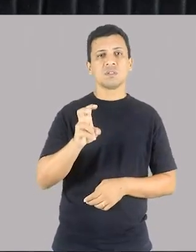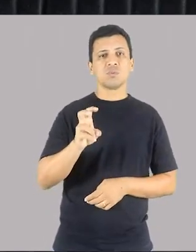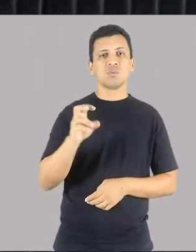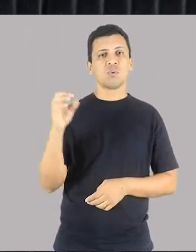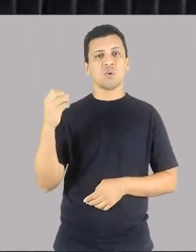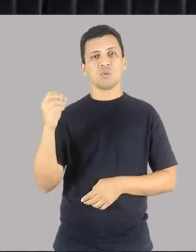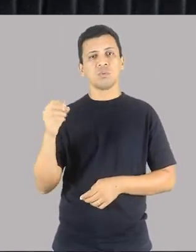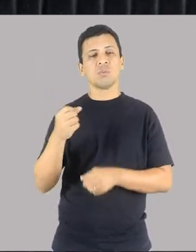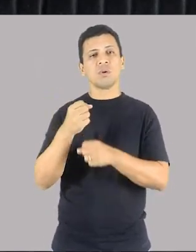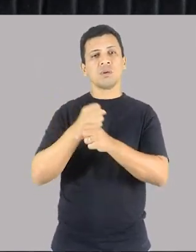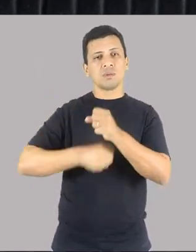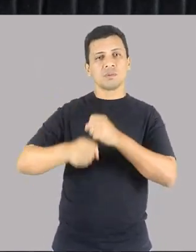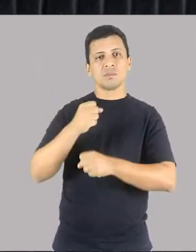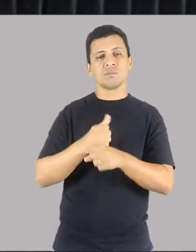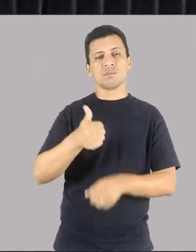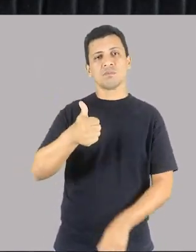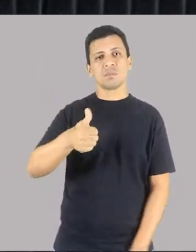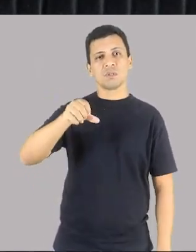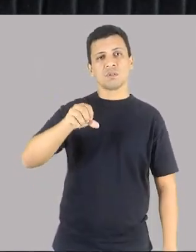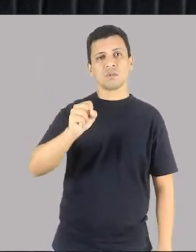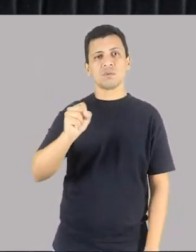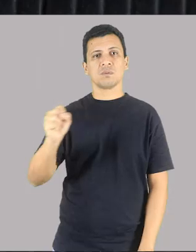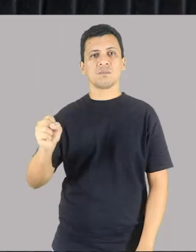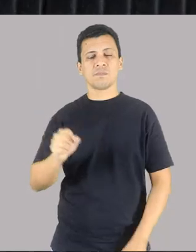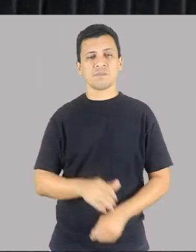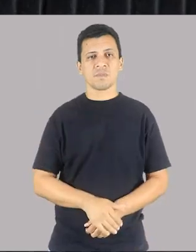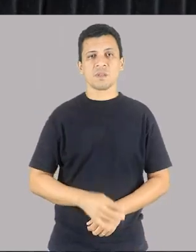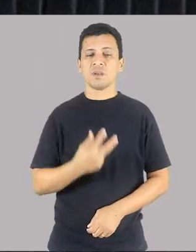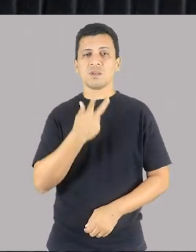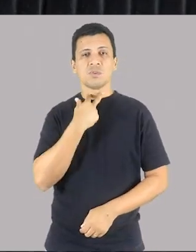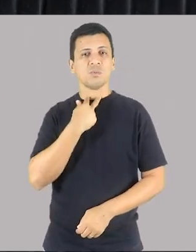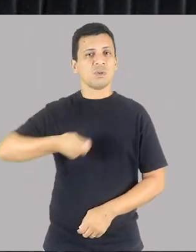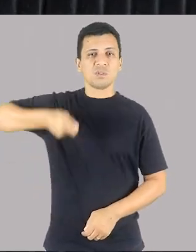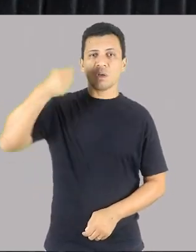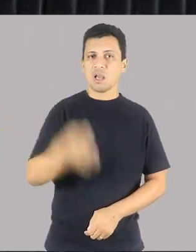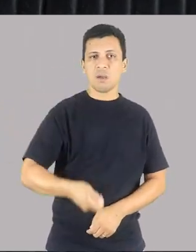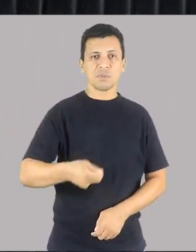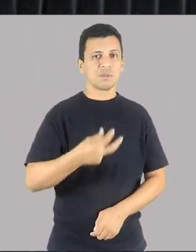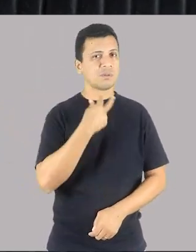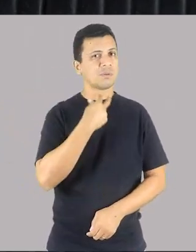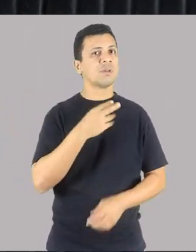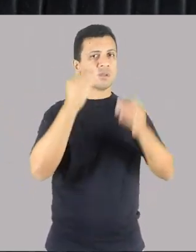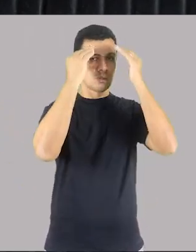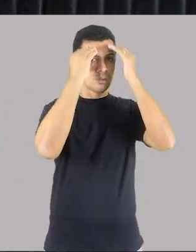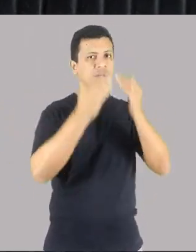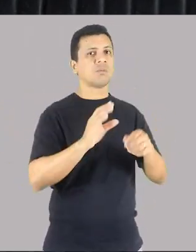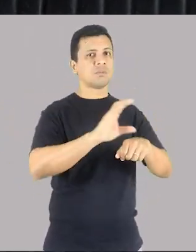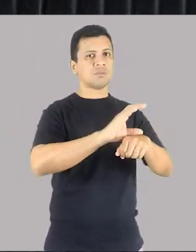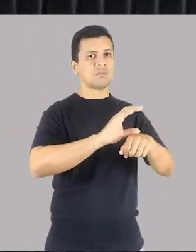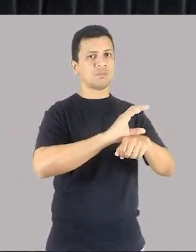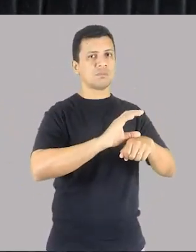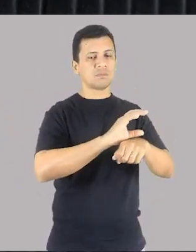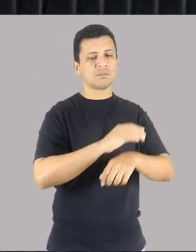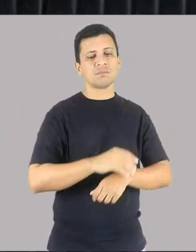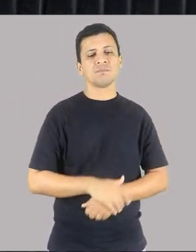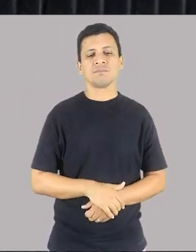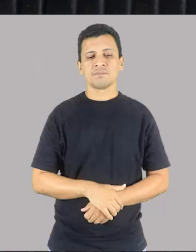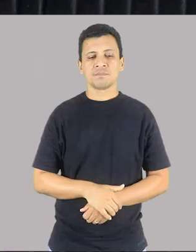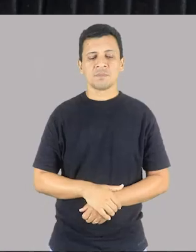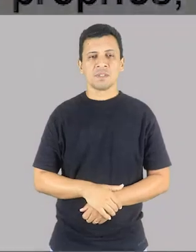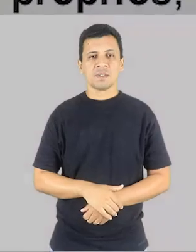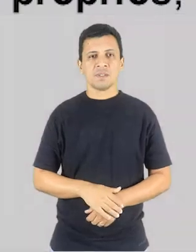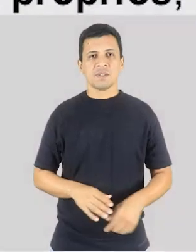Tá? Já está permitido, essa exceção à legalidade já é permitida desde a promulgação da nossa Constituição em